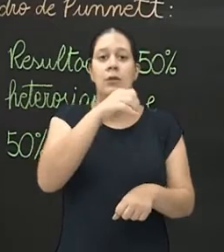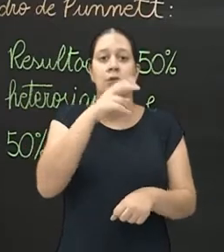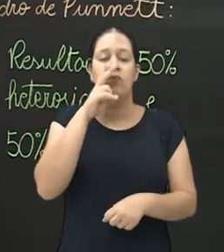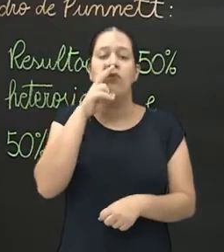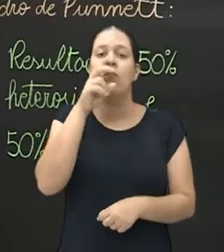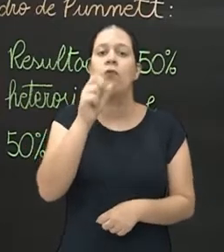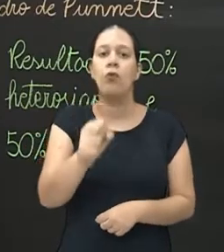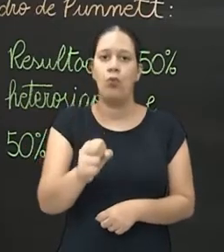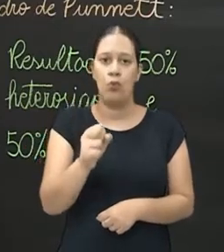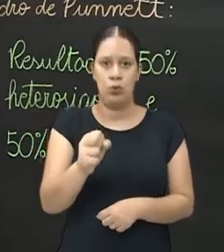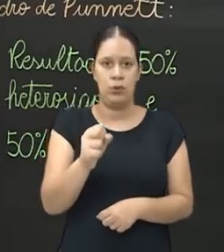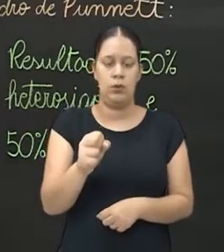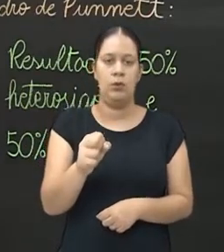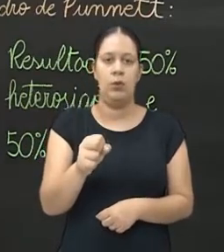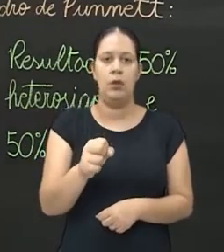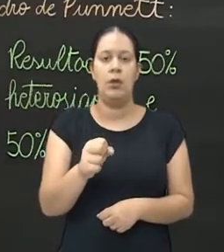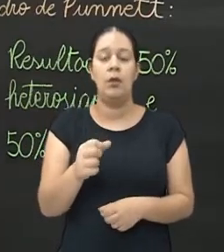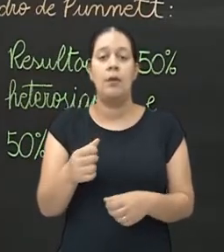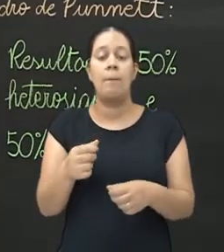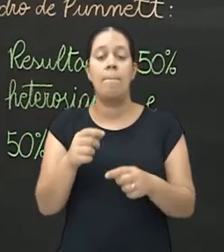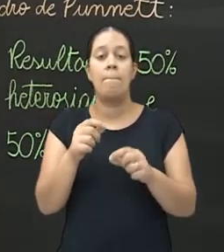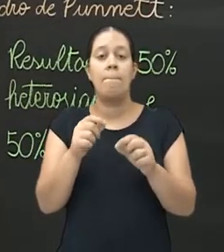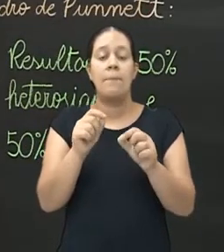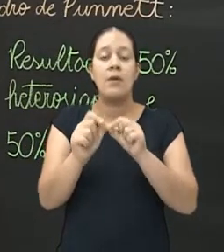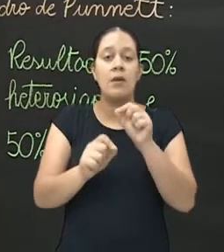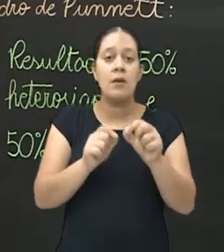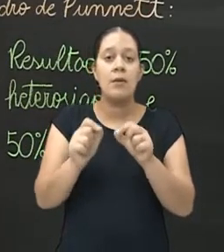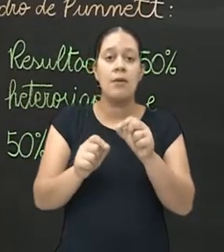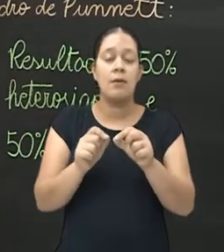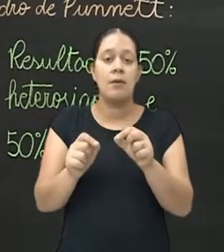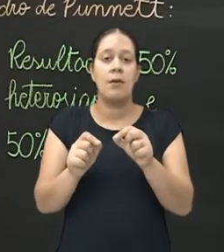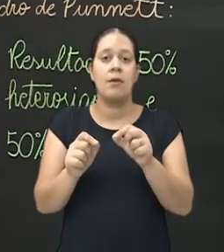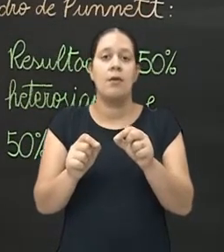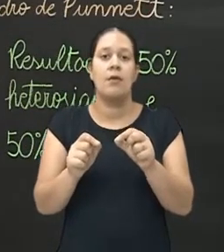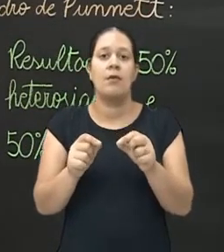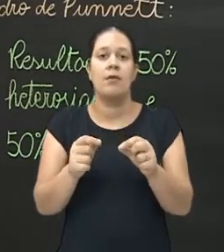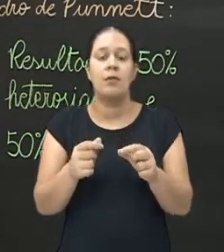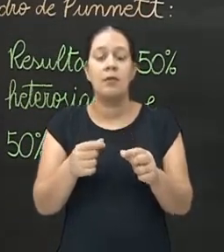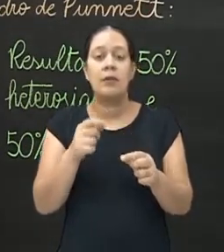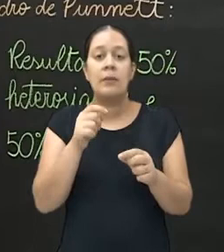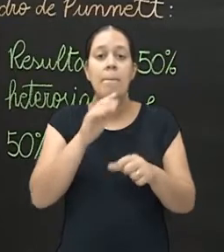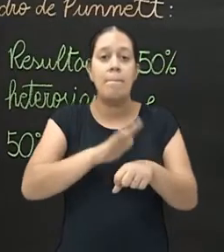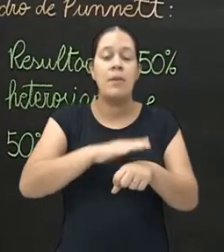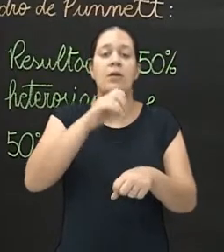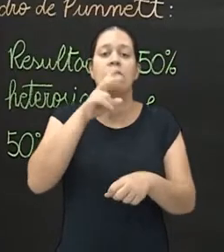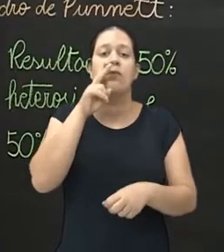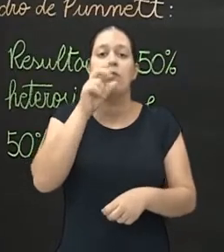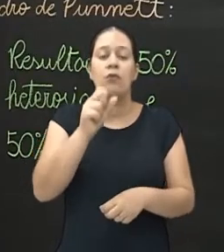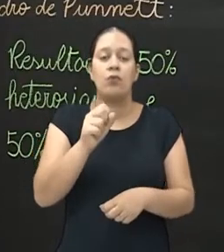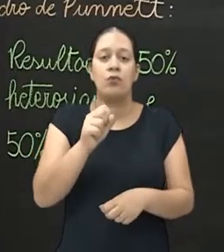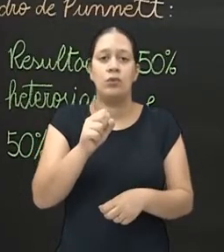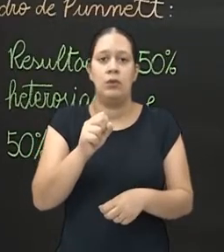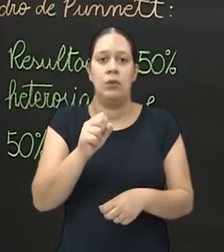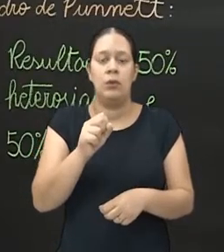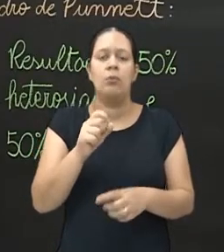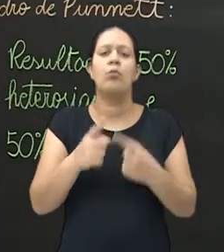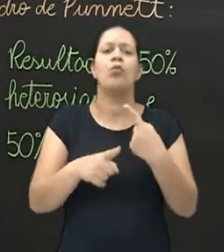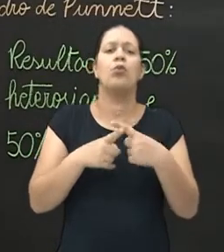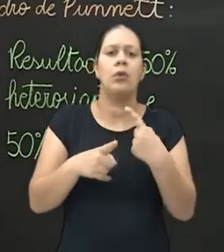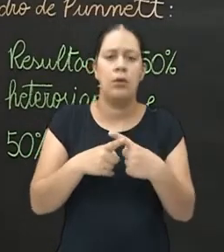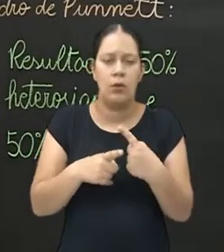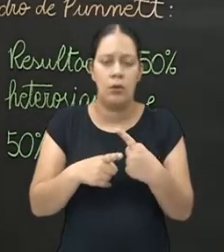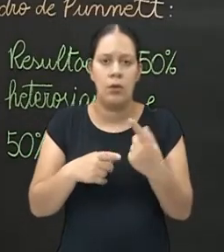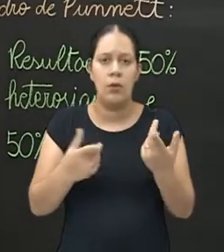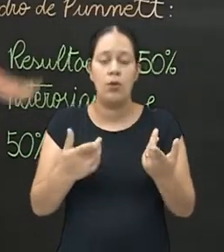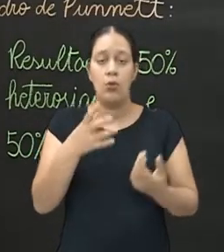dominantes. E aquelas que eram dominadas passaram a ser chamadas de recessiva. Representando aqui, então, o que ele